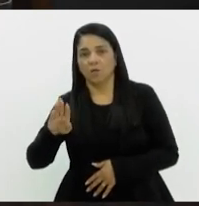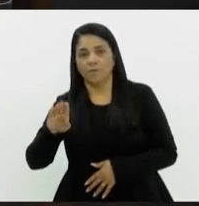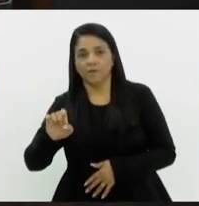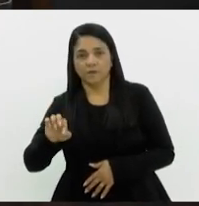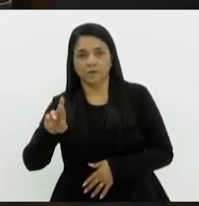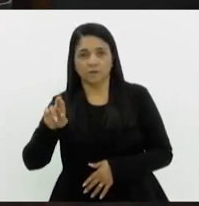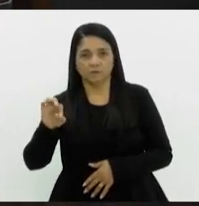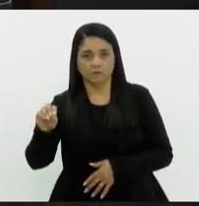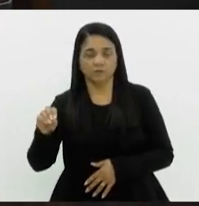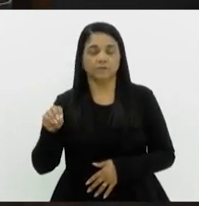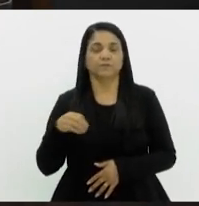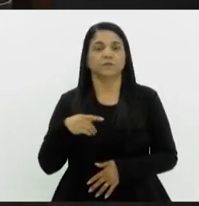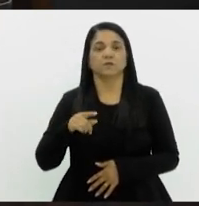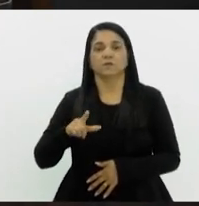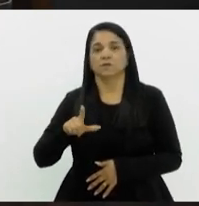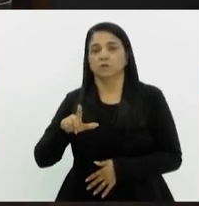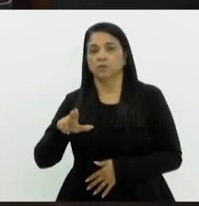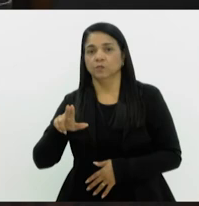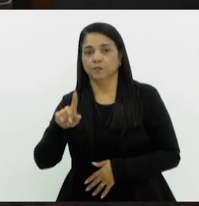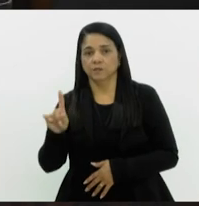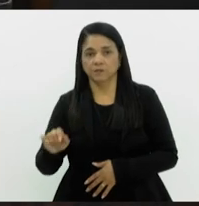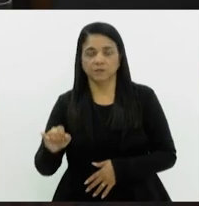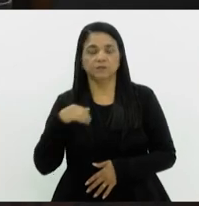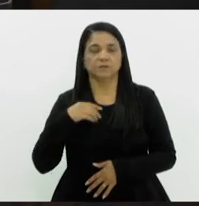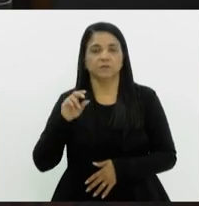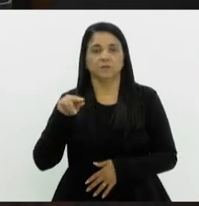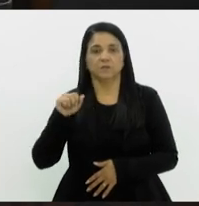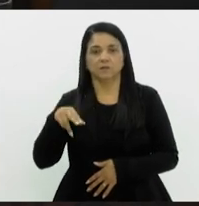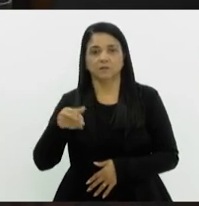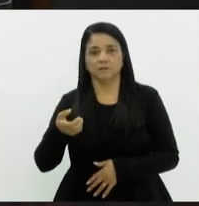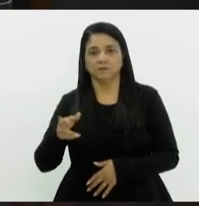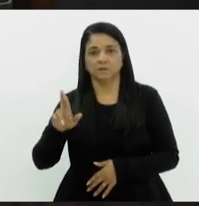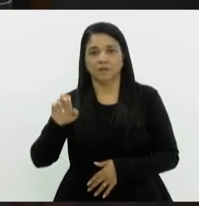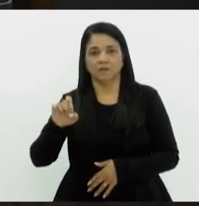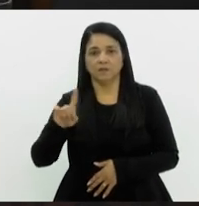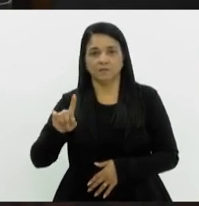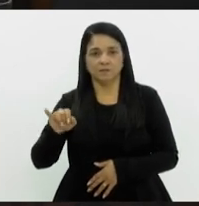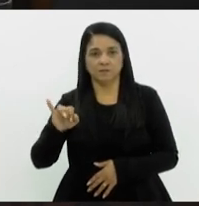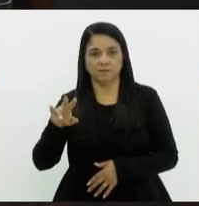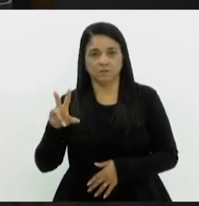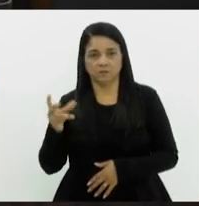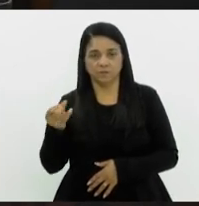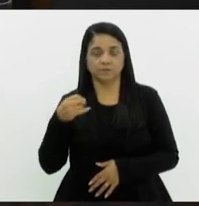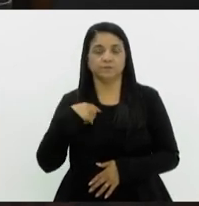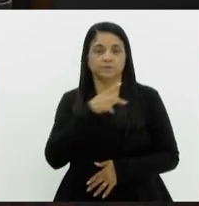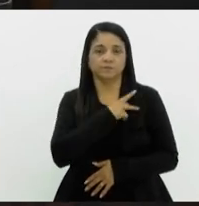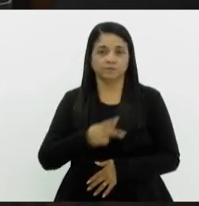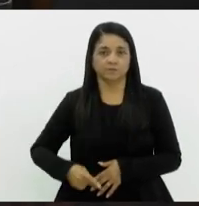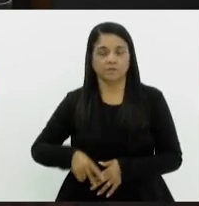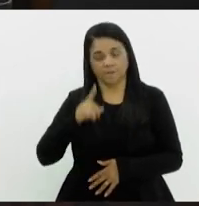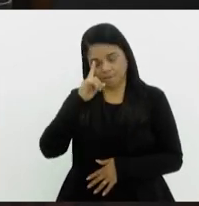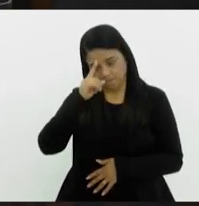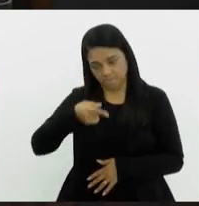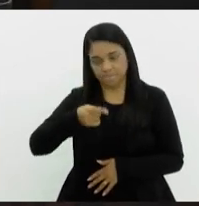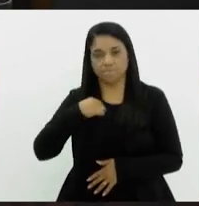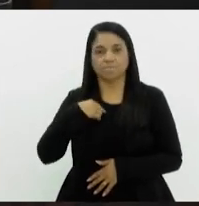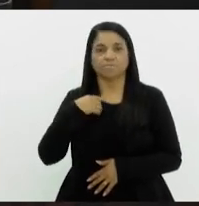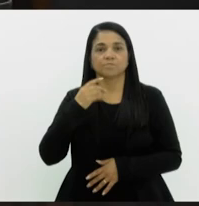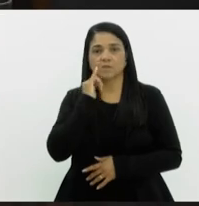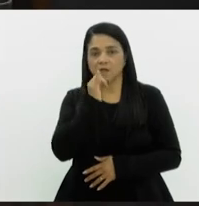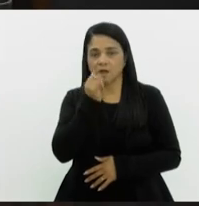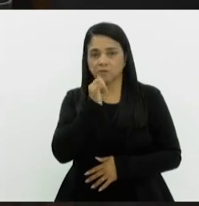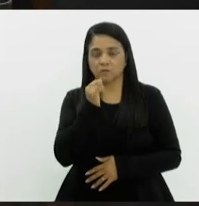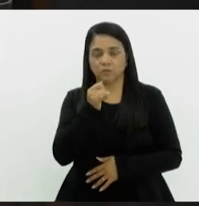Cláudio Ribeiro, deputado Andrezinho Siliano. A presidência designa relator especial o